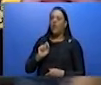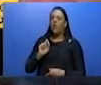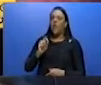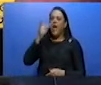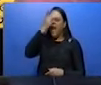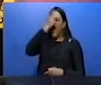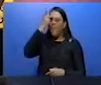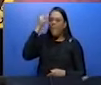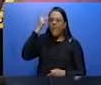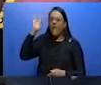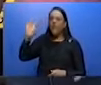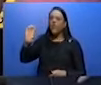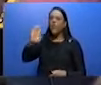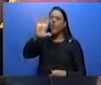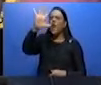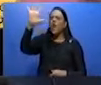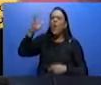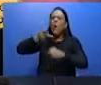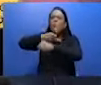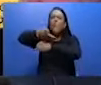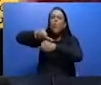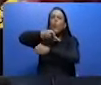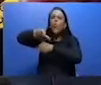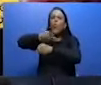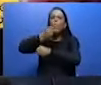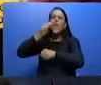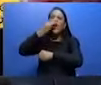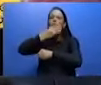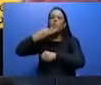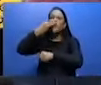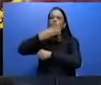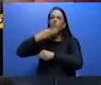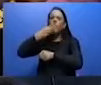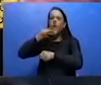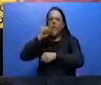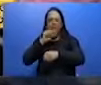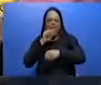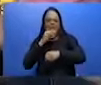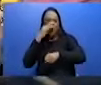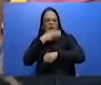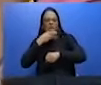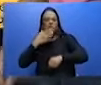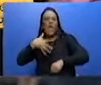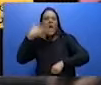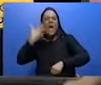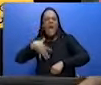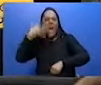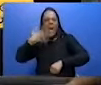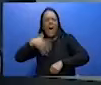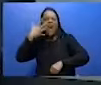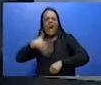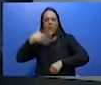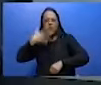Europa, por isso tinha valor alto. Oferta e procura, se era muito procurado, o valor é alto, né?